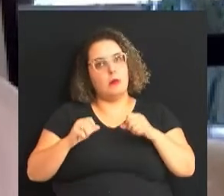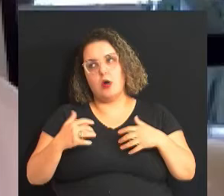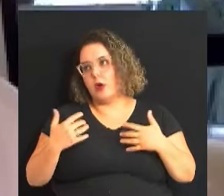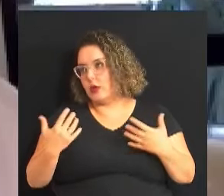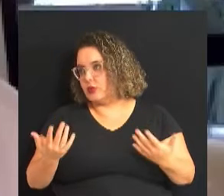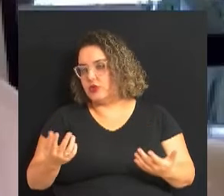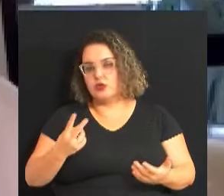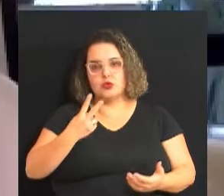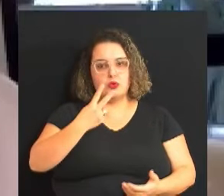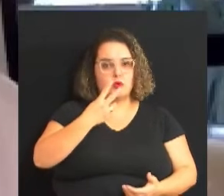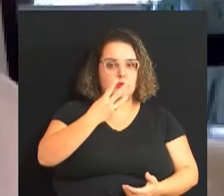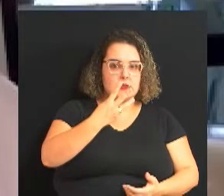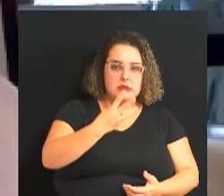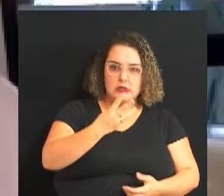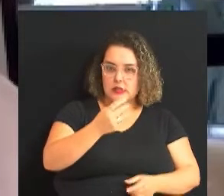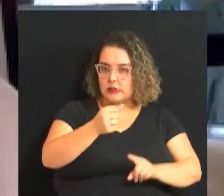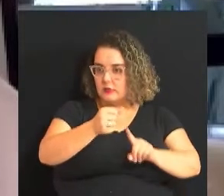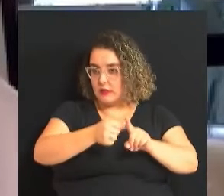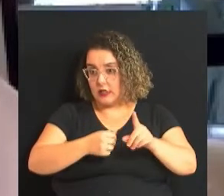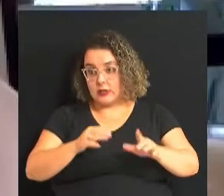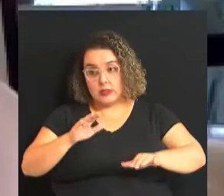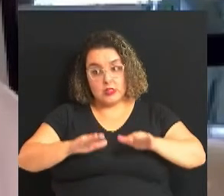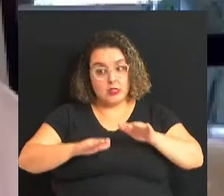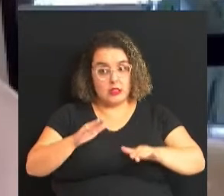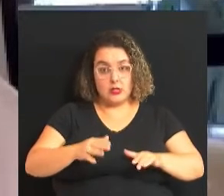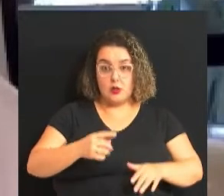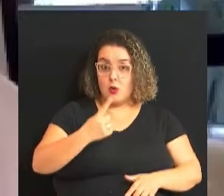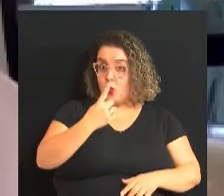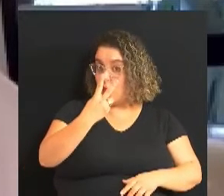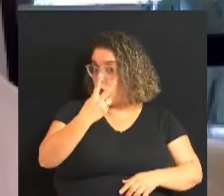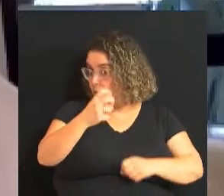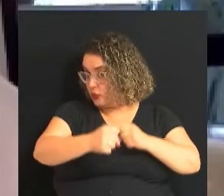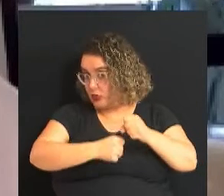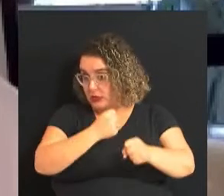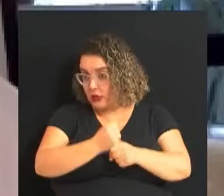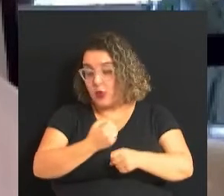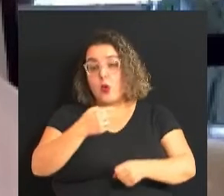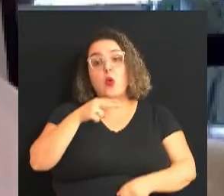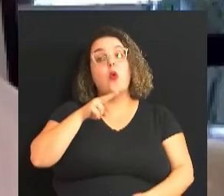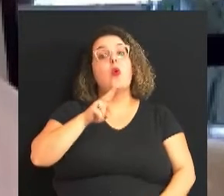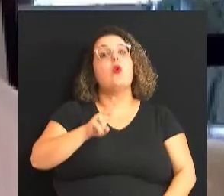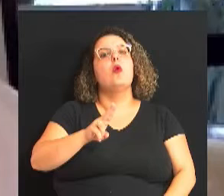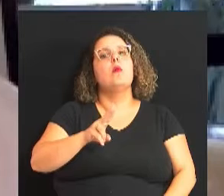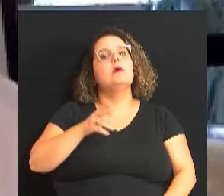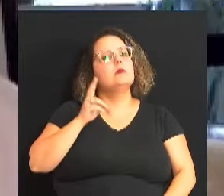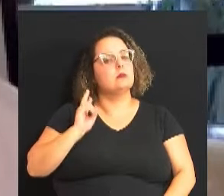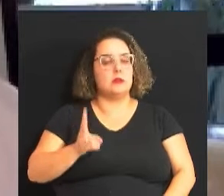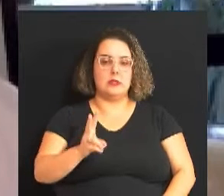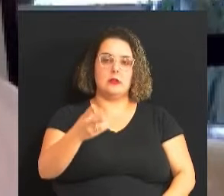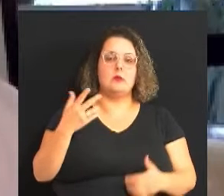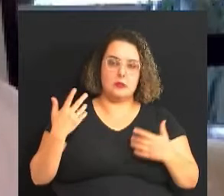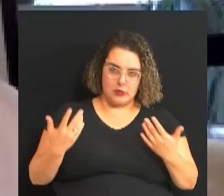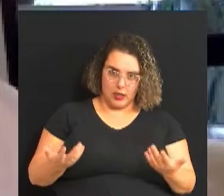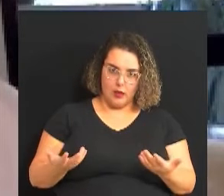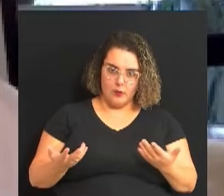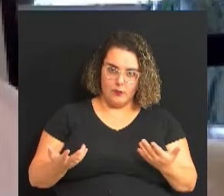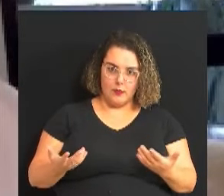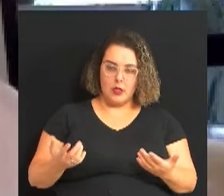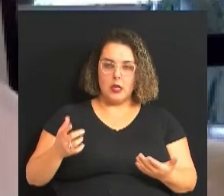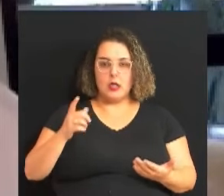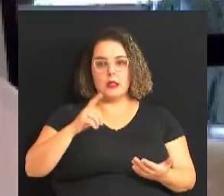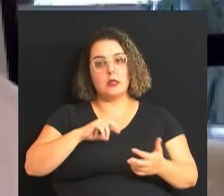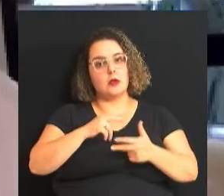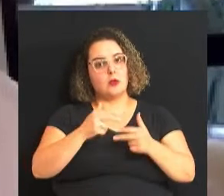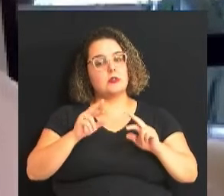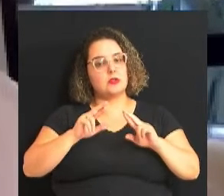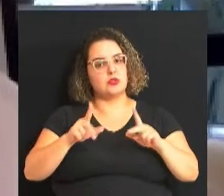2, 3 meses, ou às vezes 1, 2 anos, ou vai ser definitivo. Tá? Existem circunstâncias